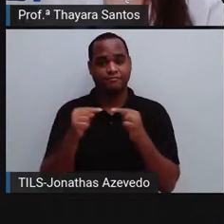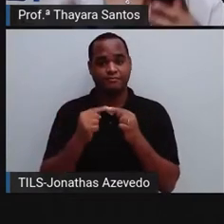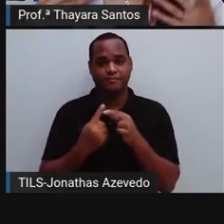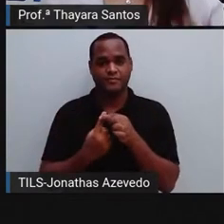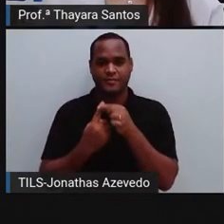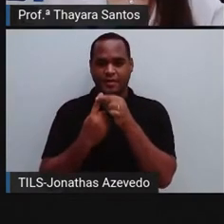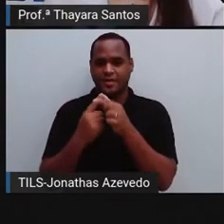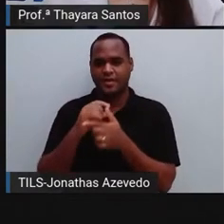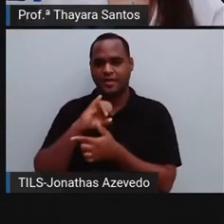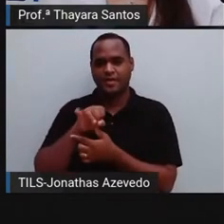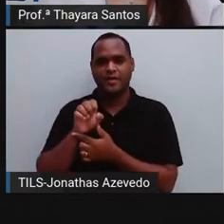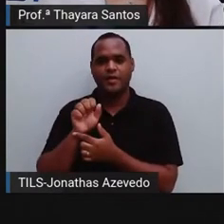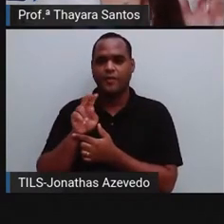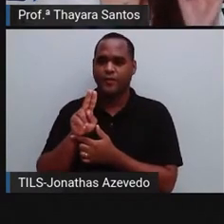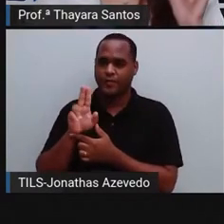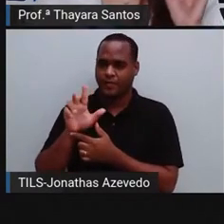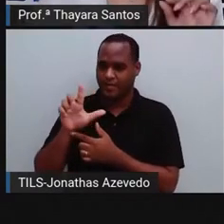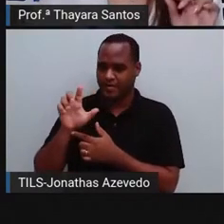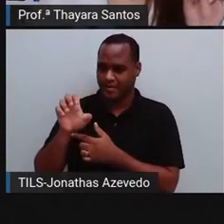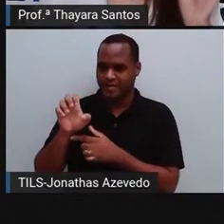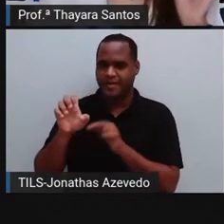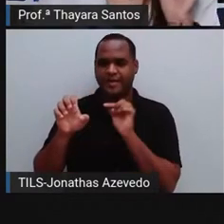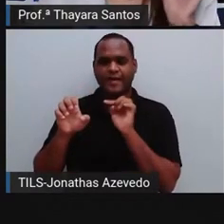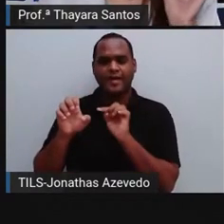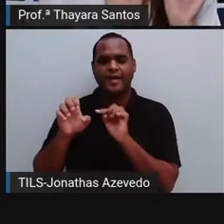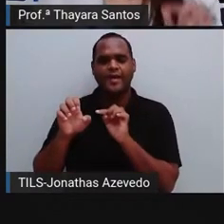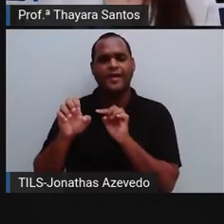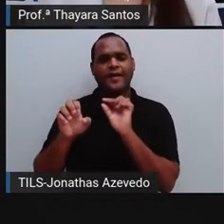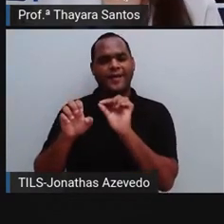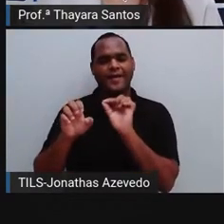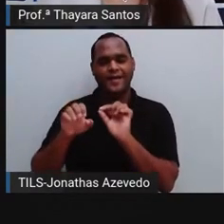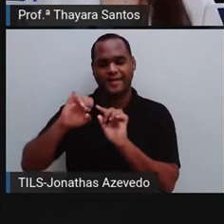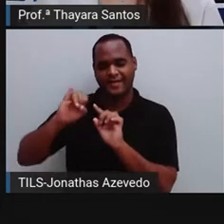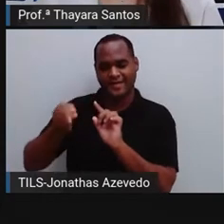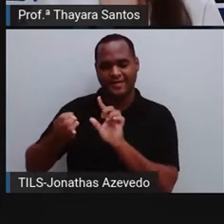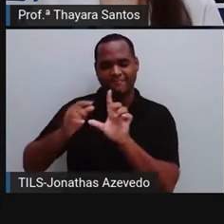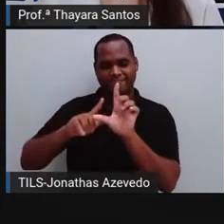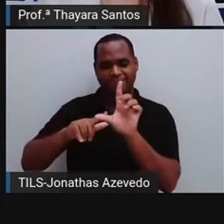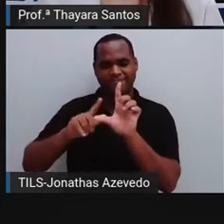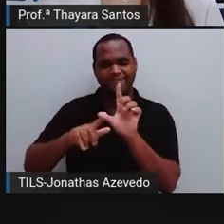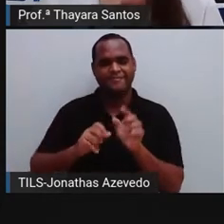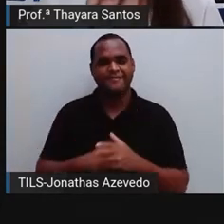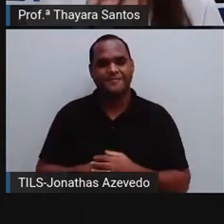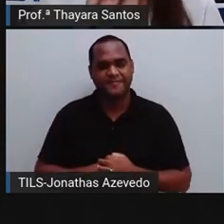chama de joule, que é representado pela letra J.